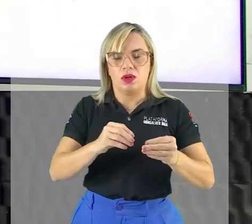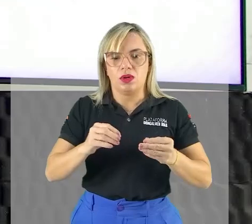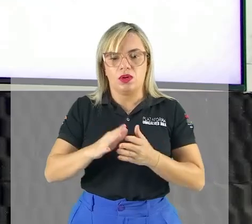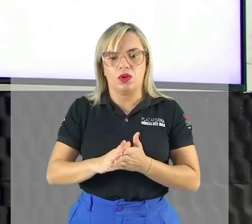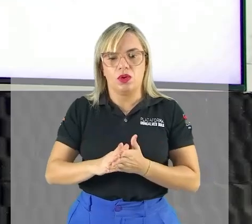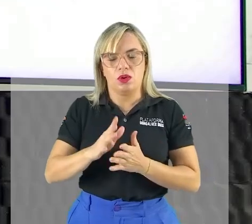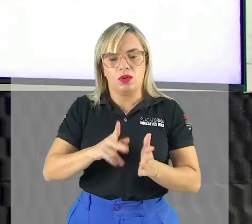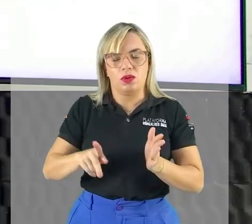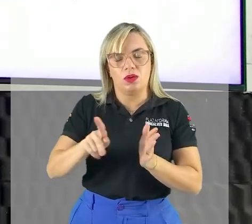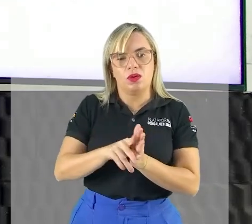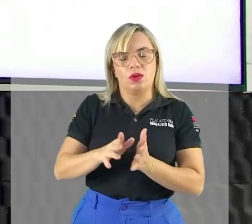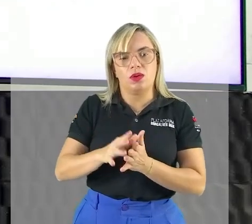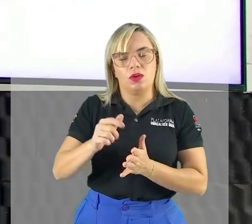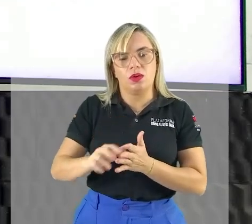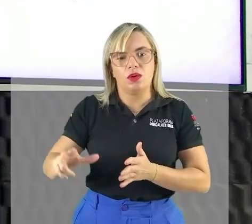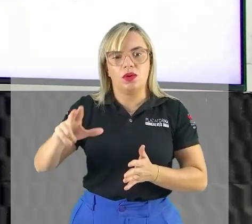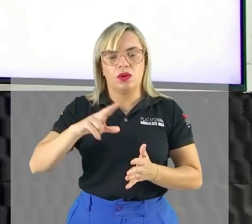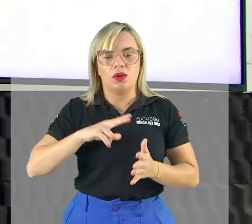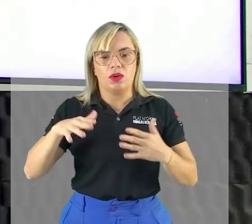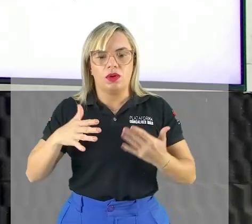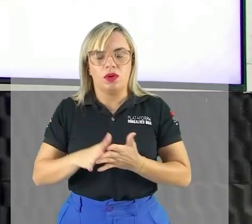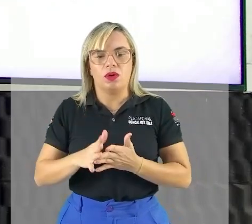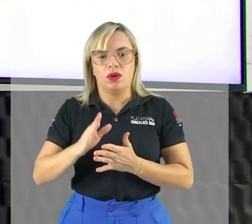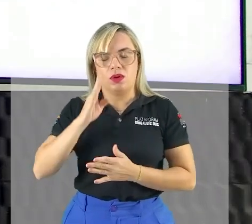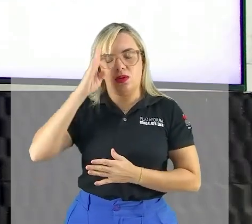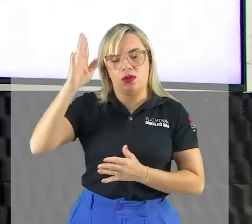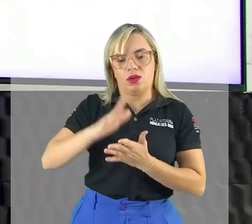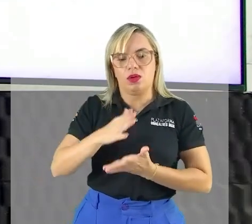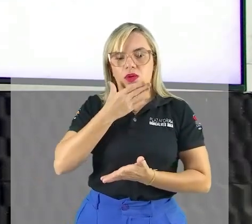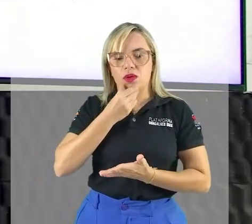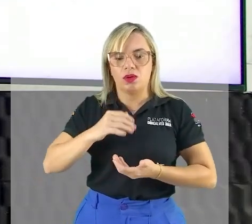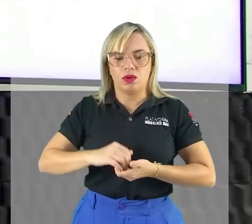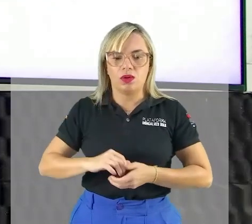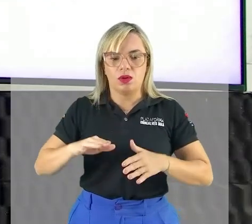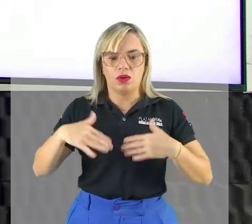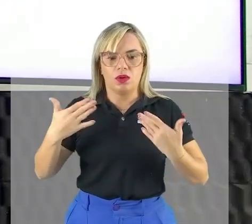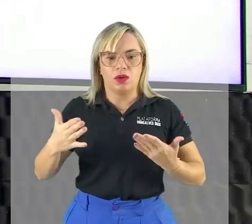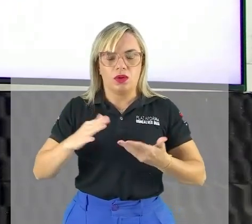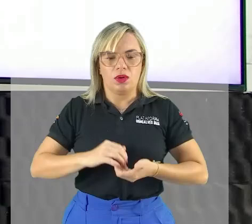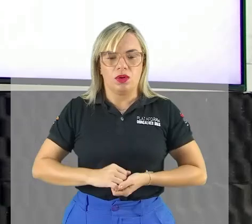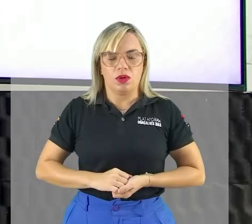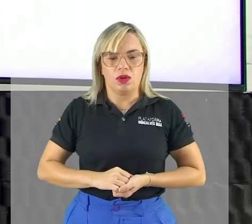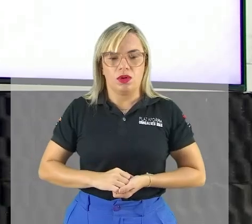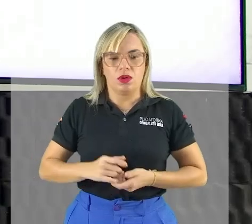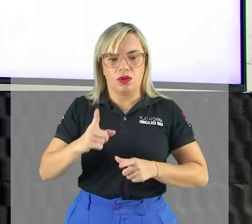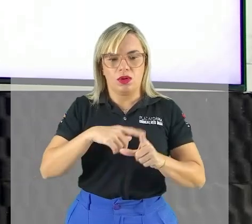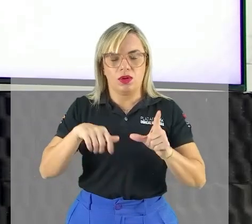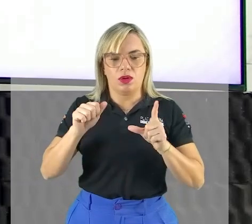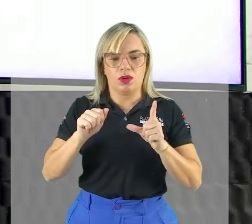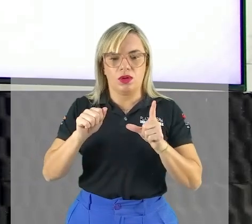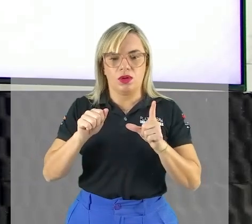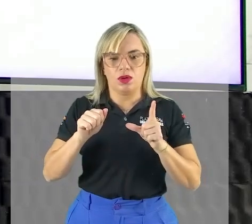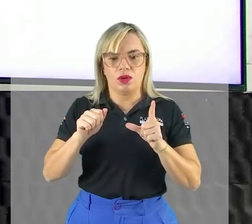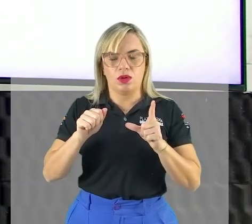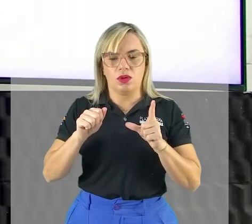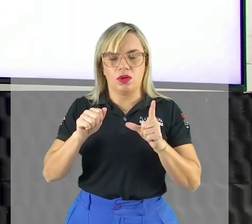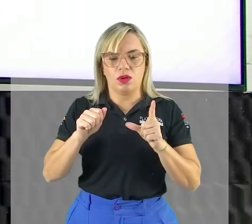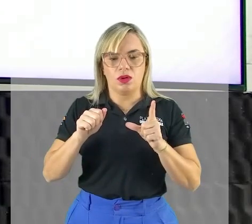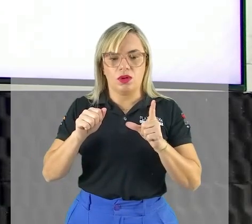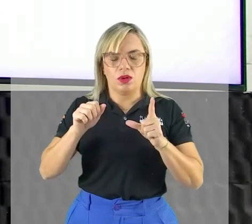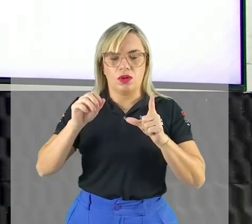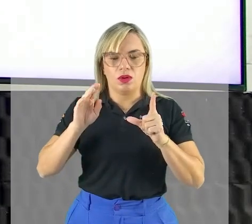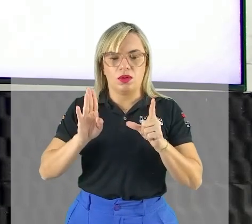também claro mas principalmente dessa Liberdade eh do homem então Eh letra a a manutenção das terras